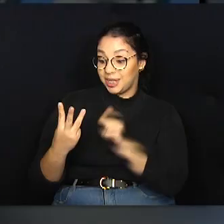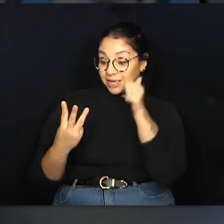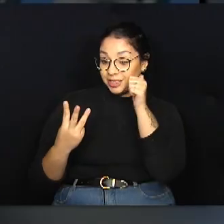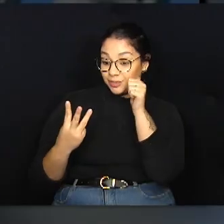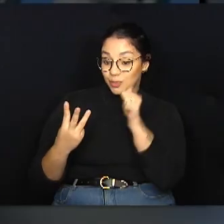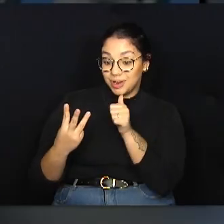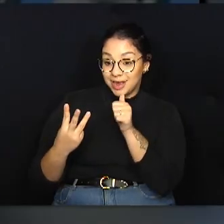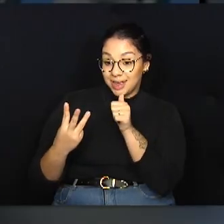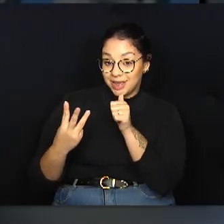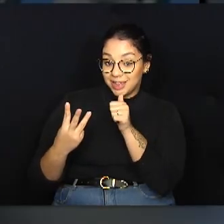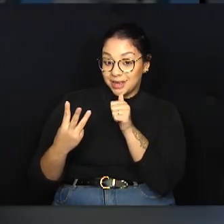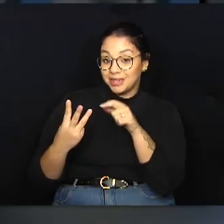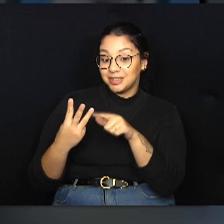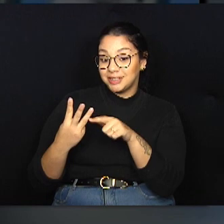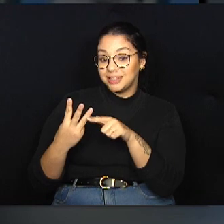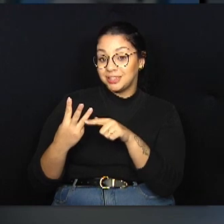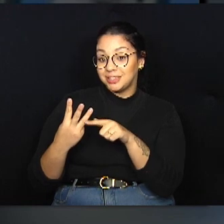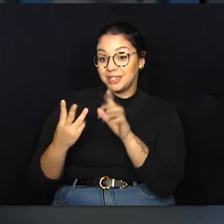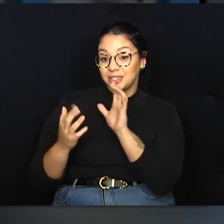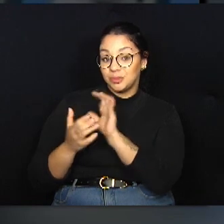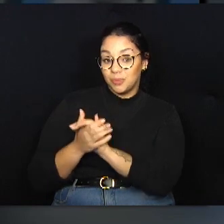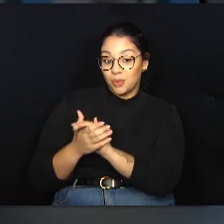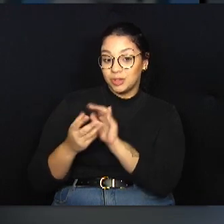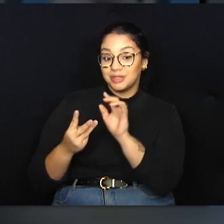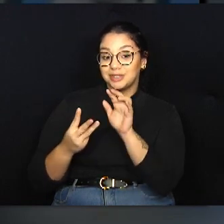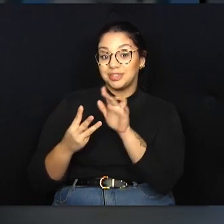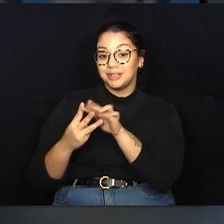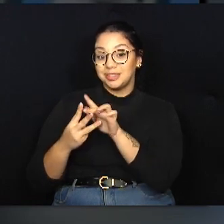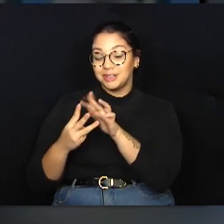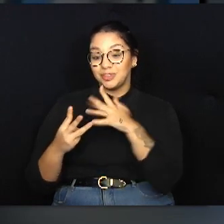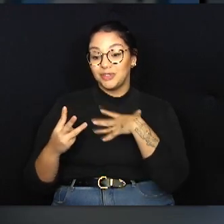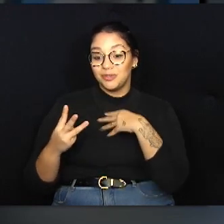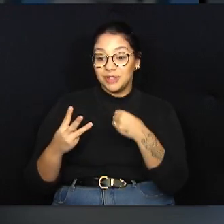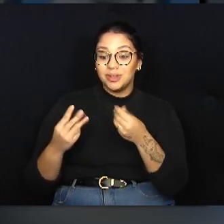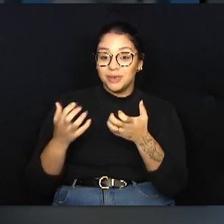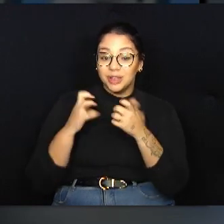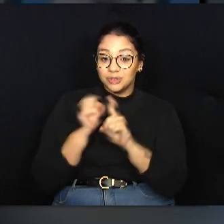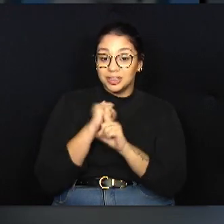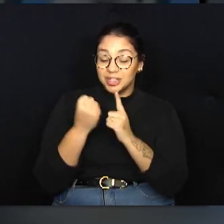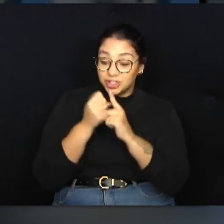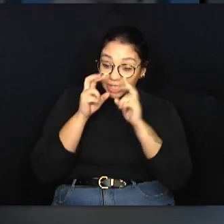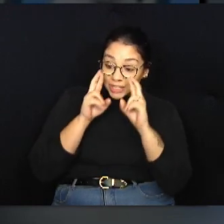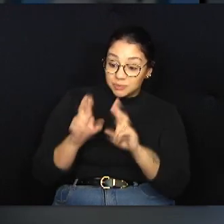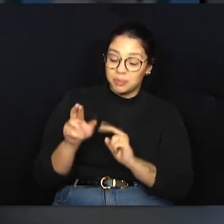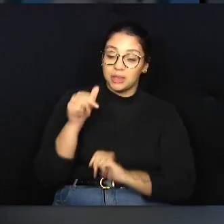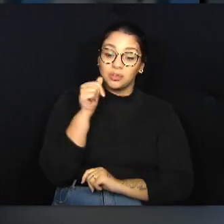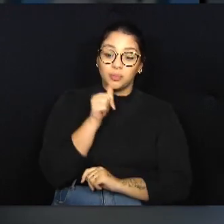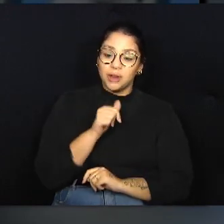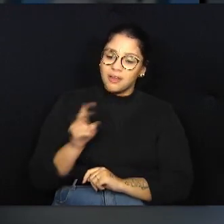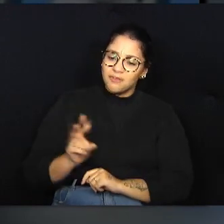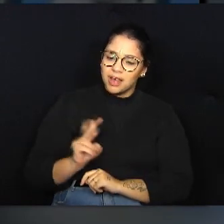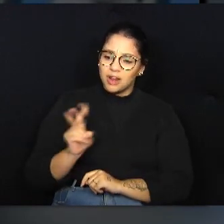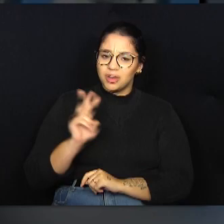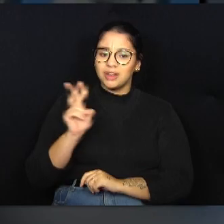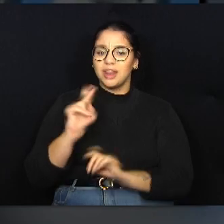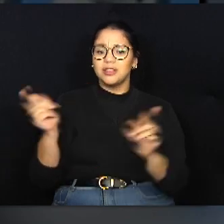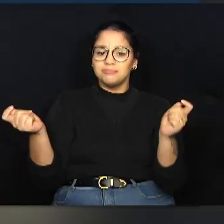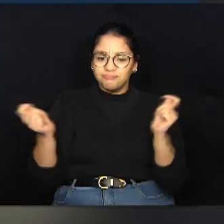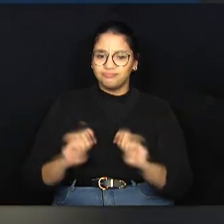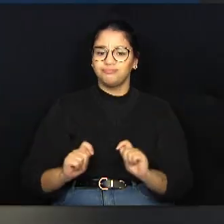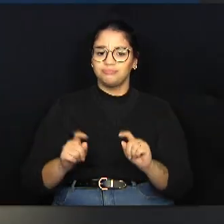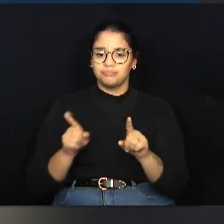filhas, e eu quero uma sociedade que respeite a mulher, que valorize a sua capacidade, as